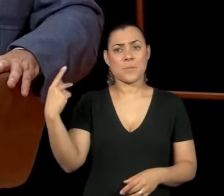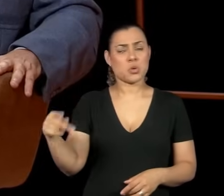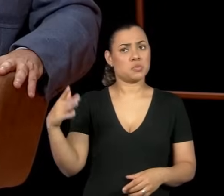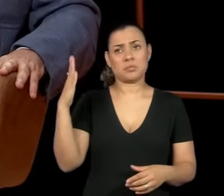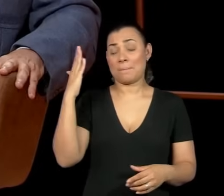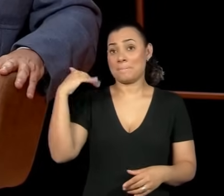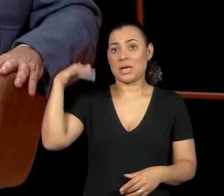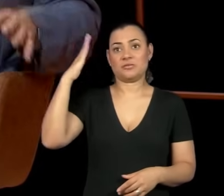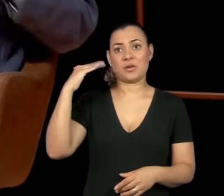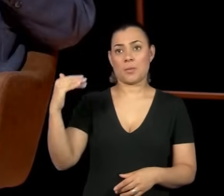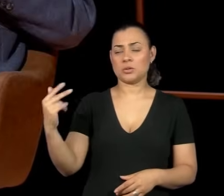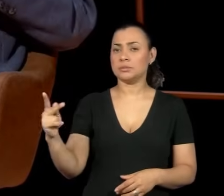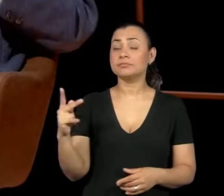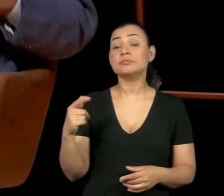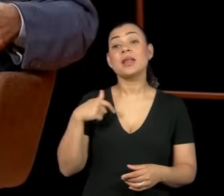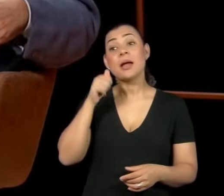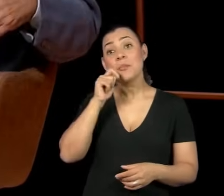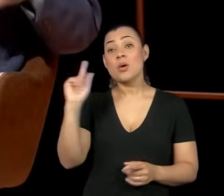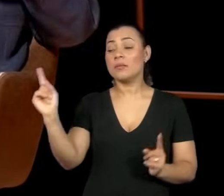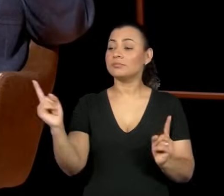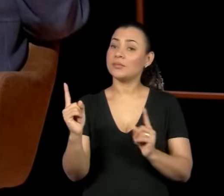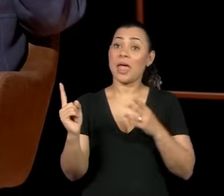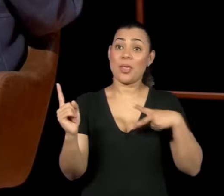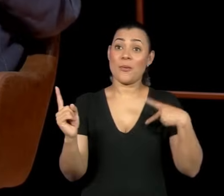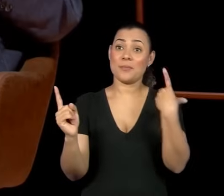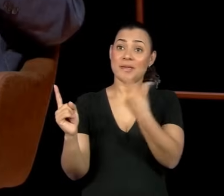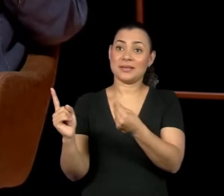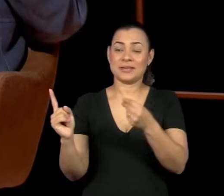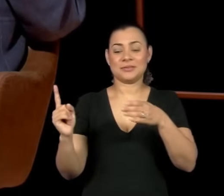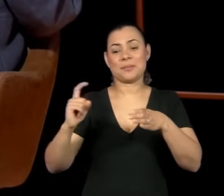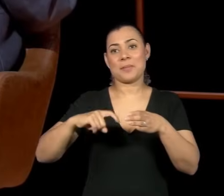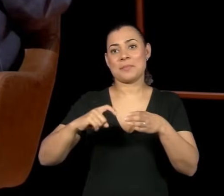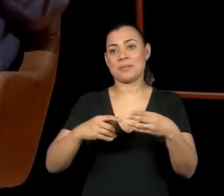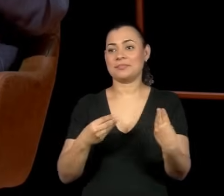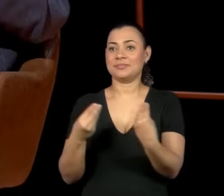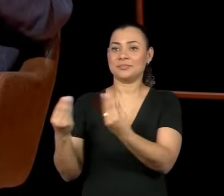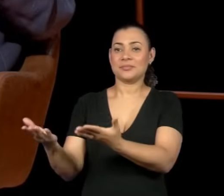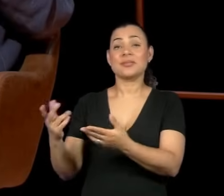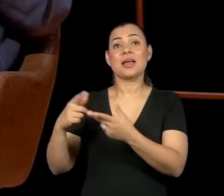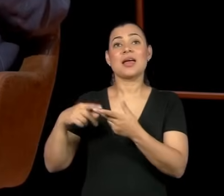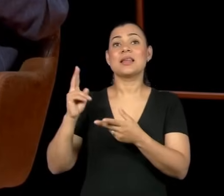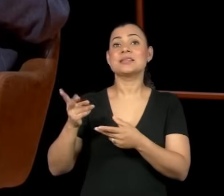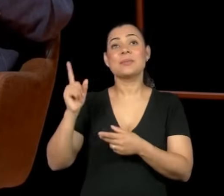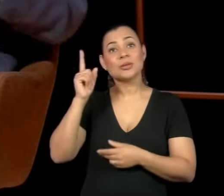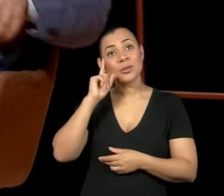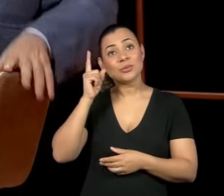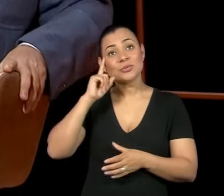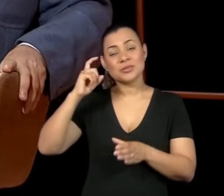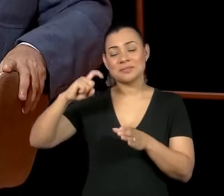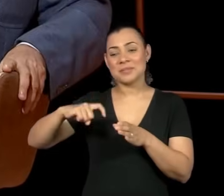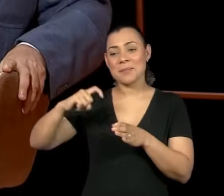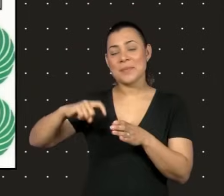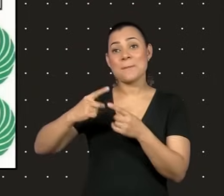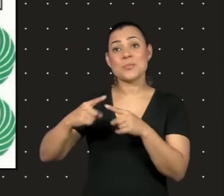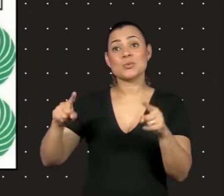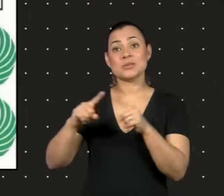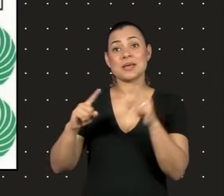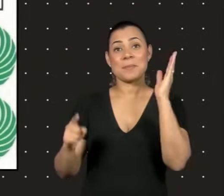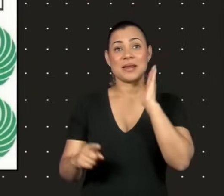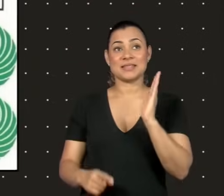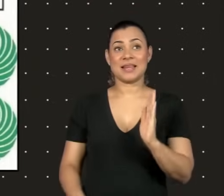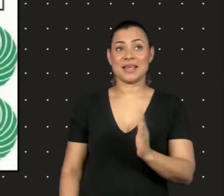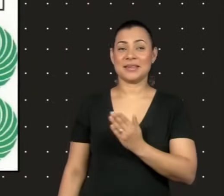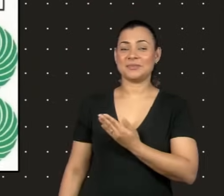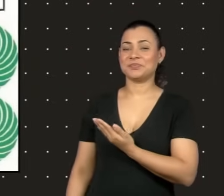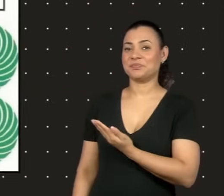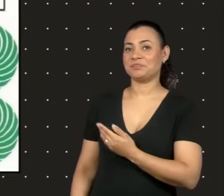audiência, e ela, para me agradar, todo dia punha Carcará com Maria Bethânia, do disco do Festival